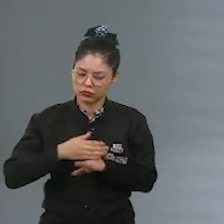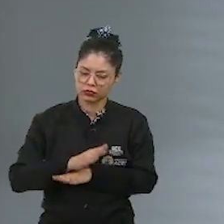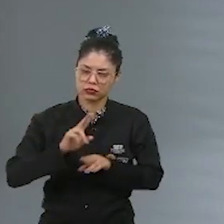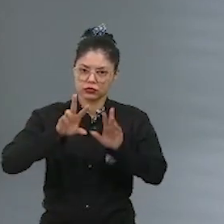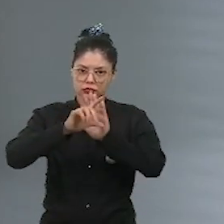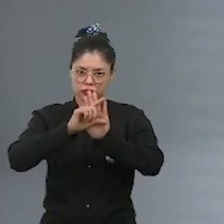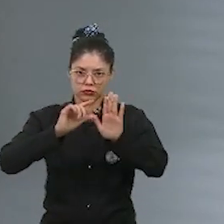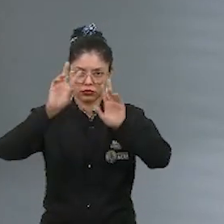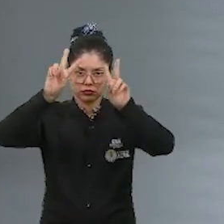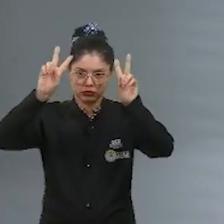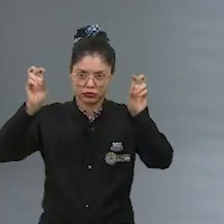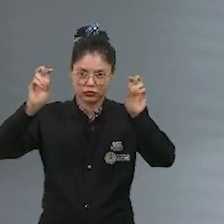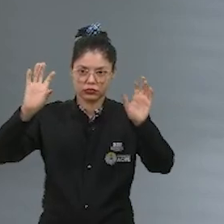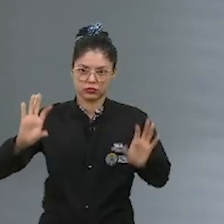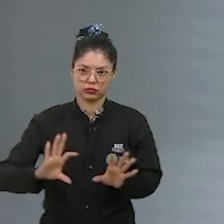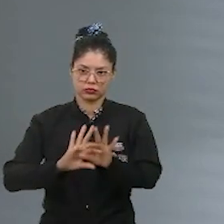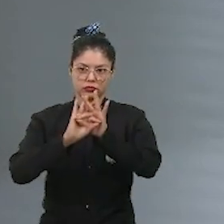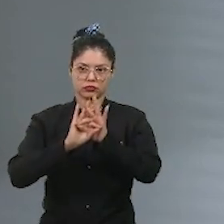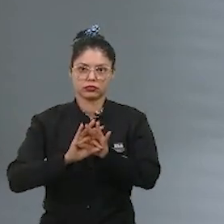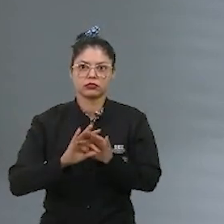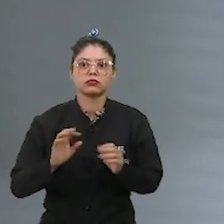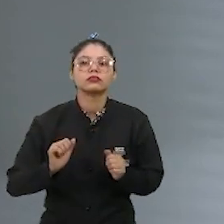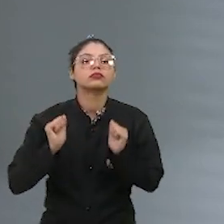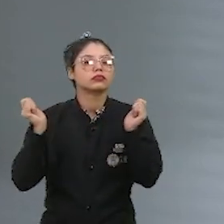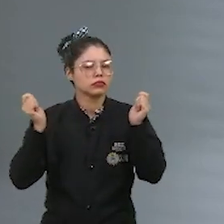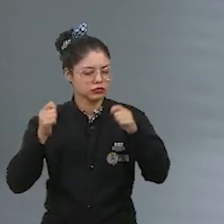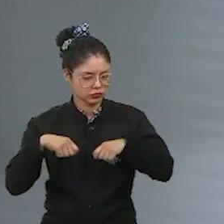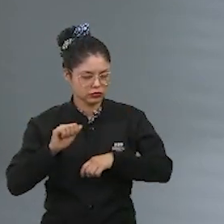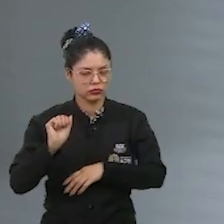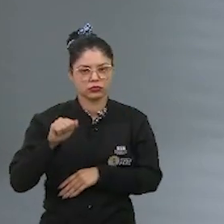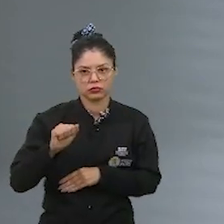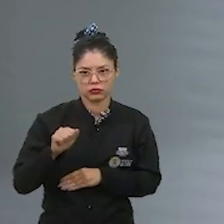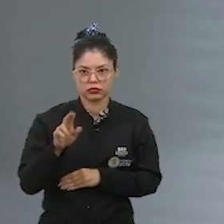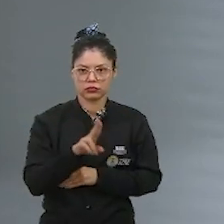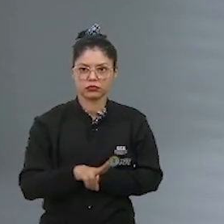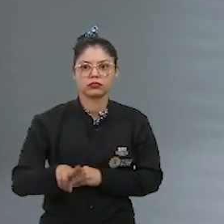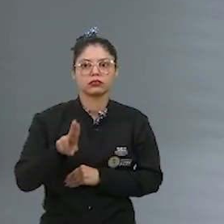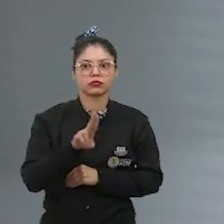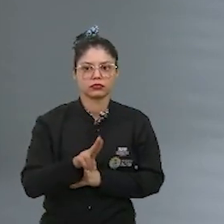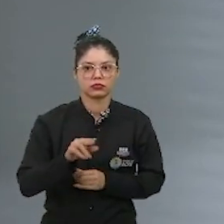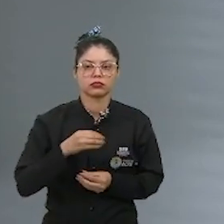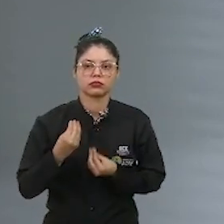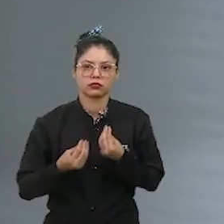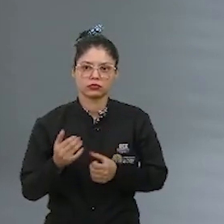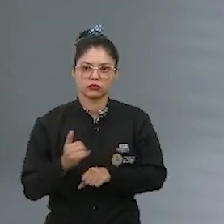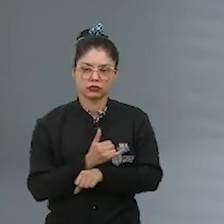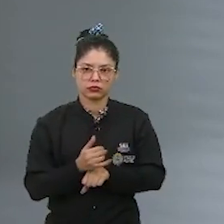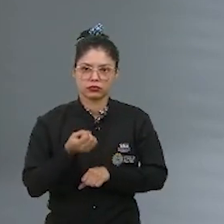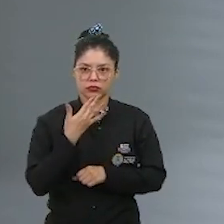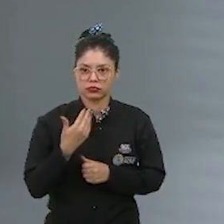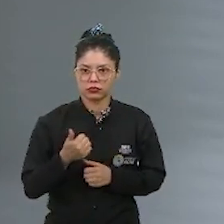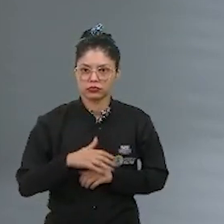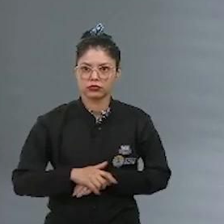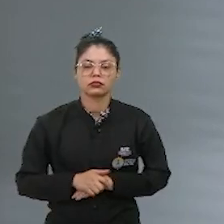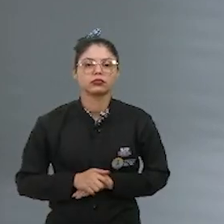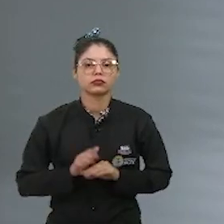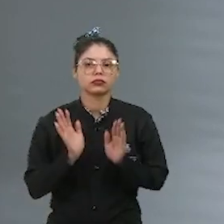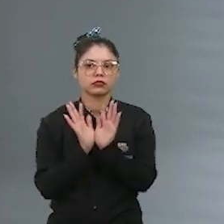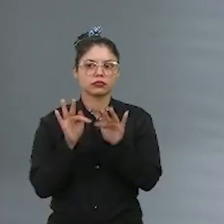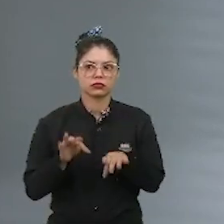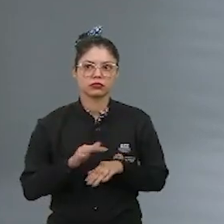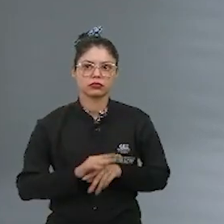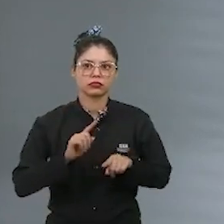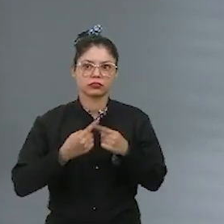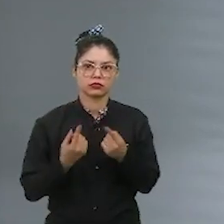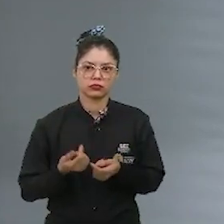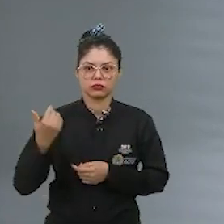eixo temático para relacionar o tema, é possível sim você utilizar como estratégia. Tá bom? Para a gente finalizar,